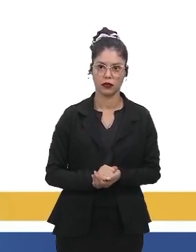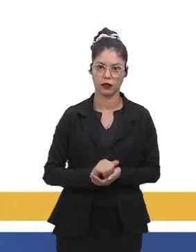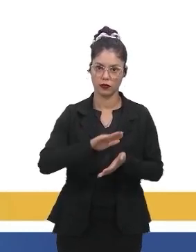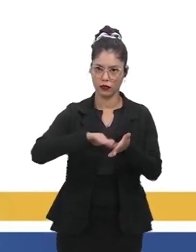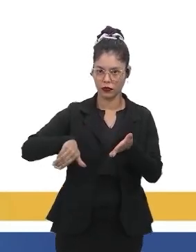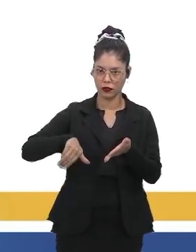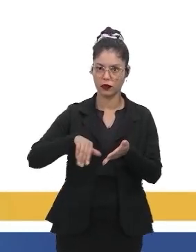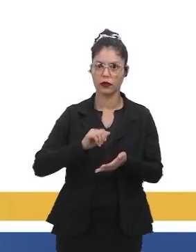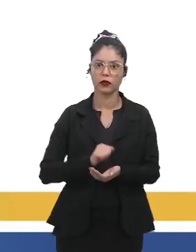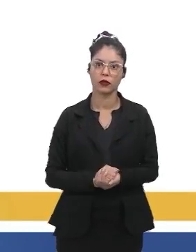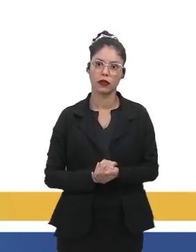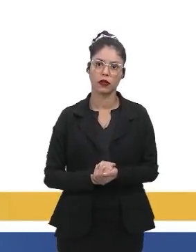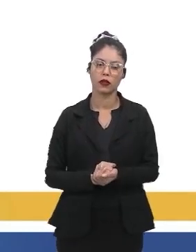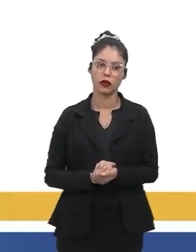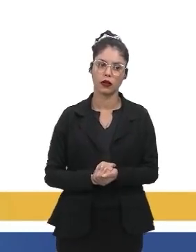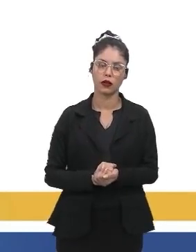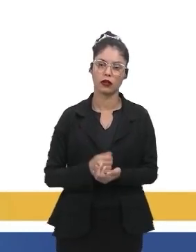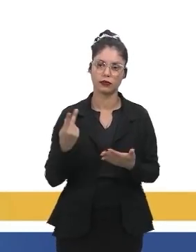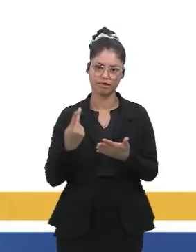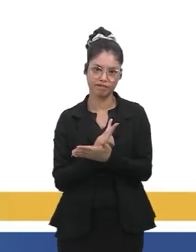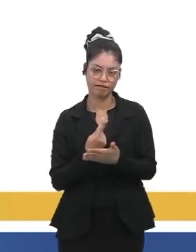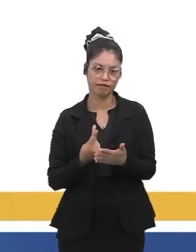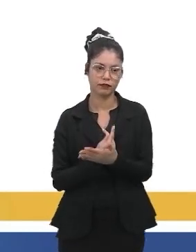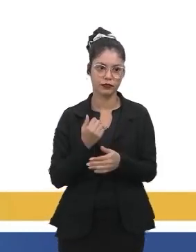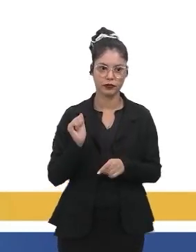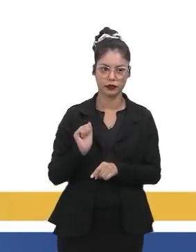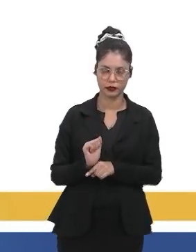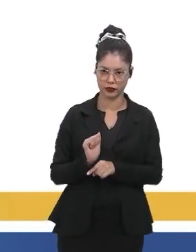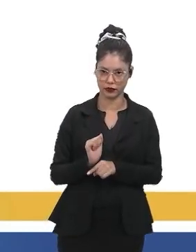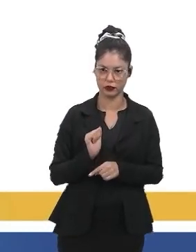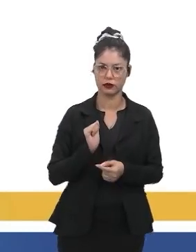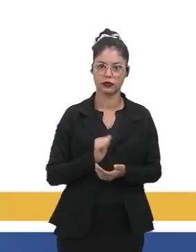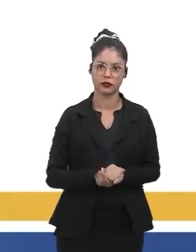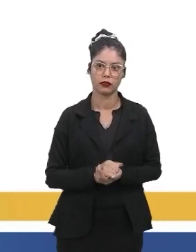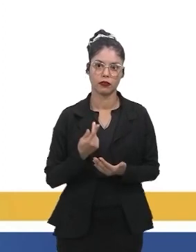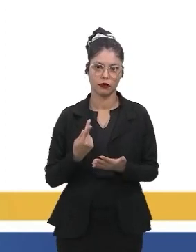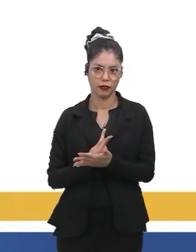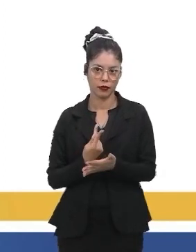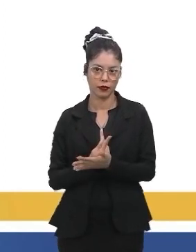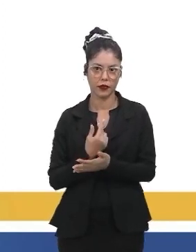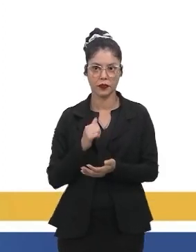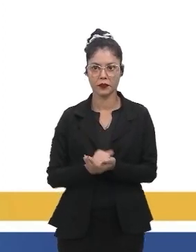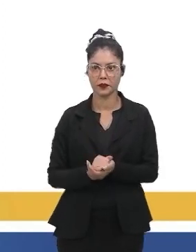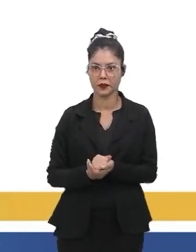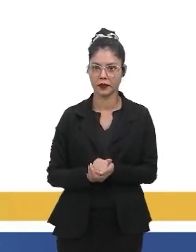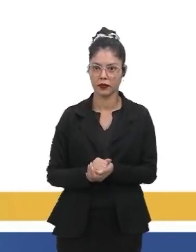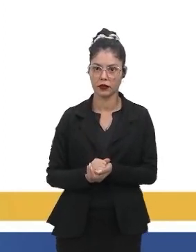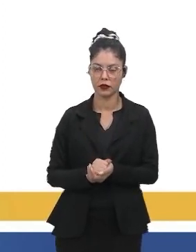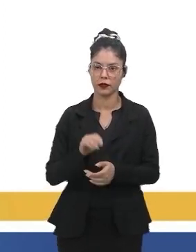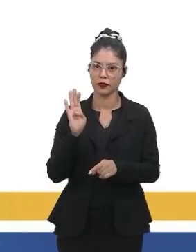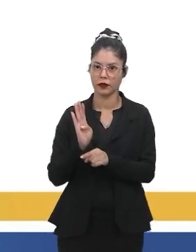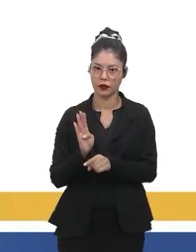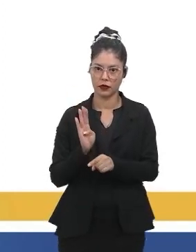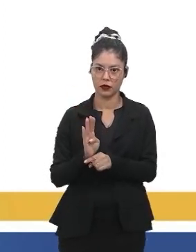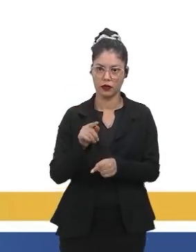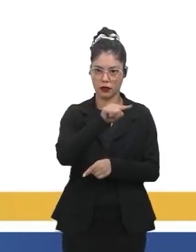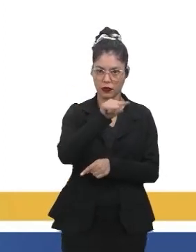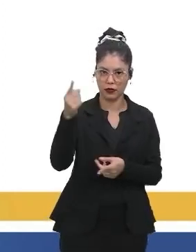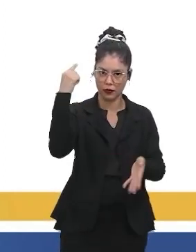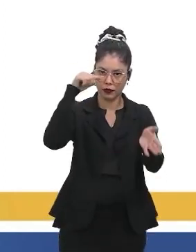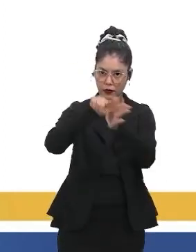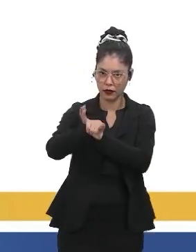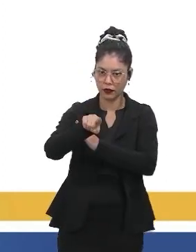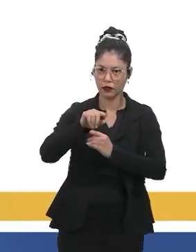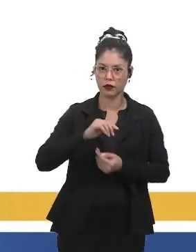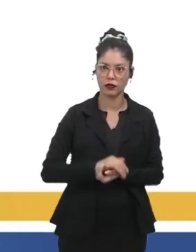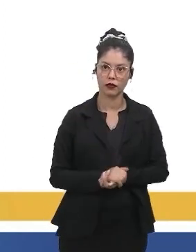origem religiosa, né, que aqui é o carro-chefe que já elimina a alternativa. Na letra B, questionar o